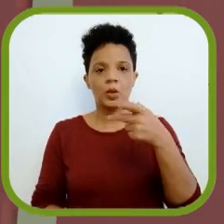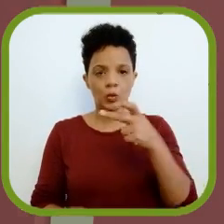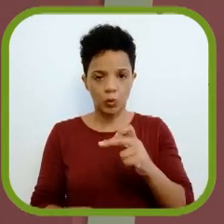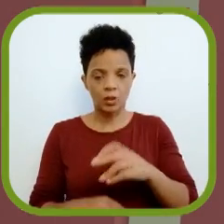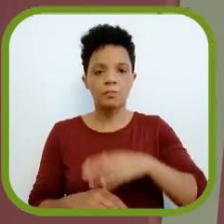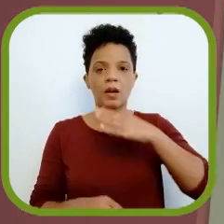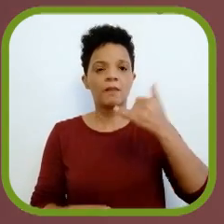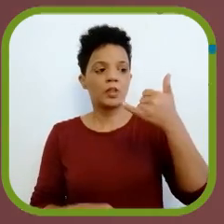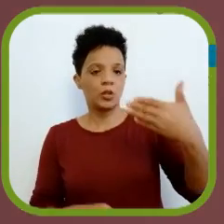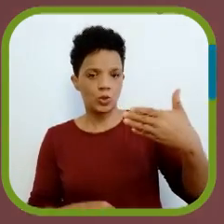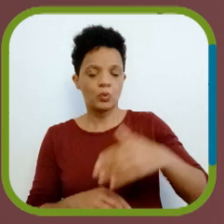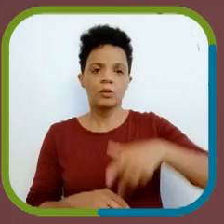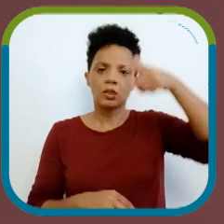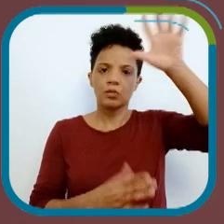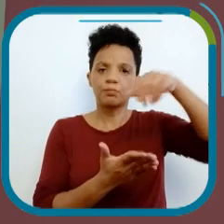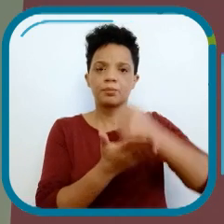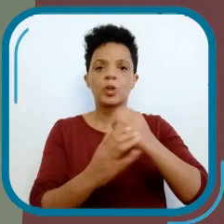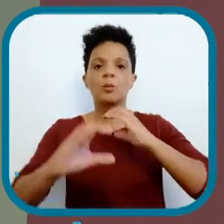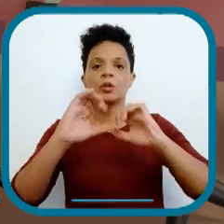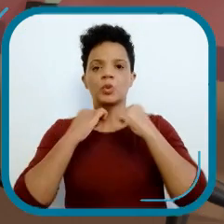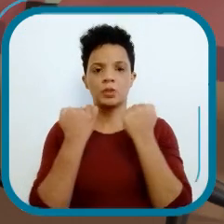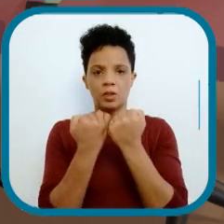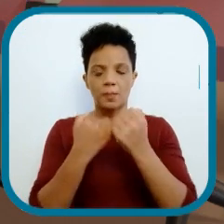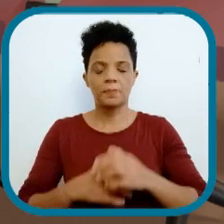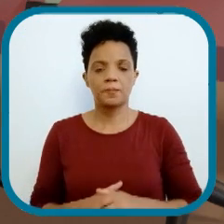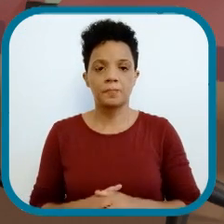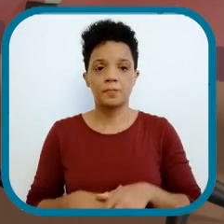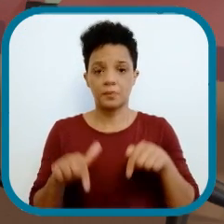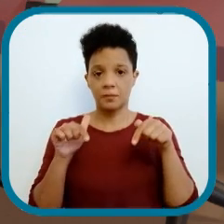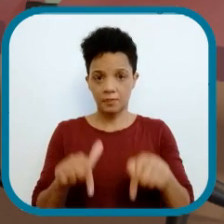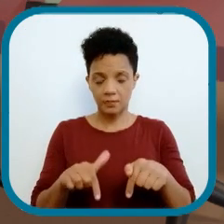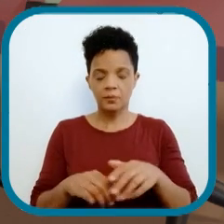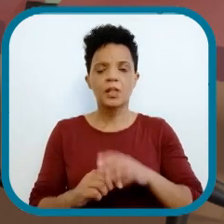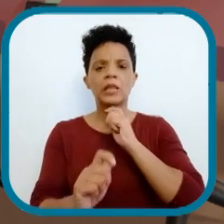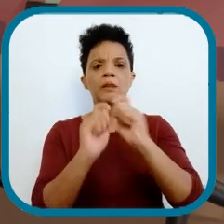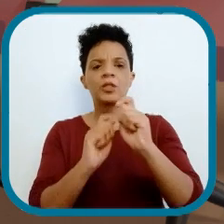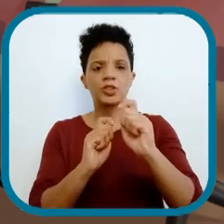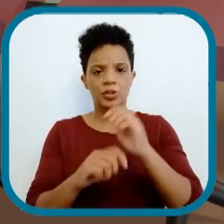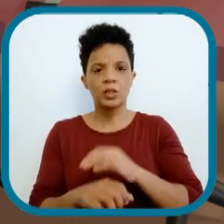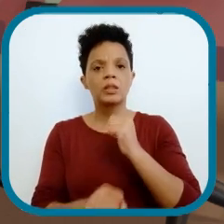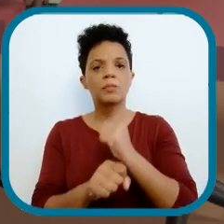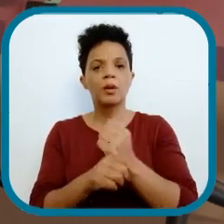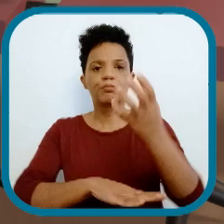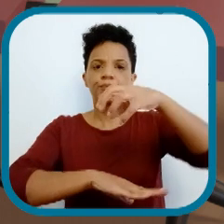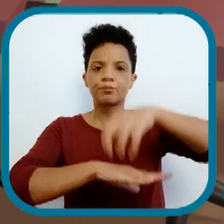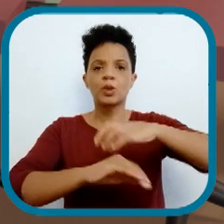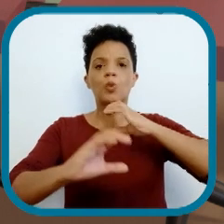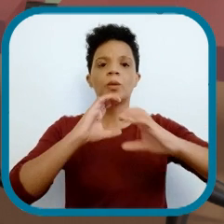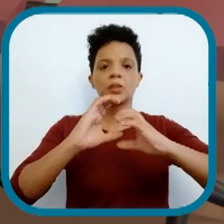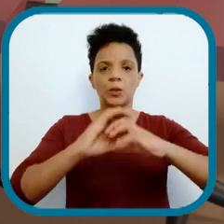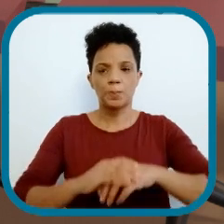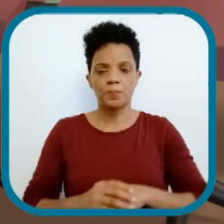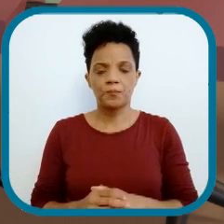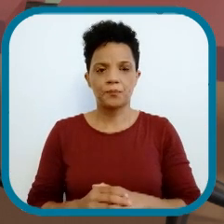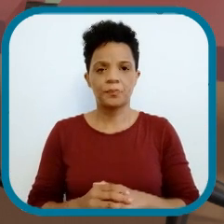Esta é Luana. Tem 21 anos e é licenciada em Comunicação Social. Hoje vai a uma entrevista de emprego para uma